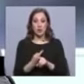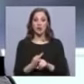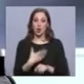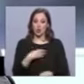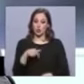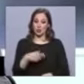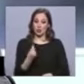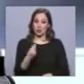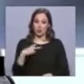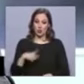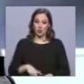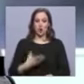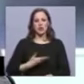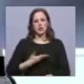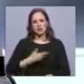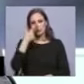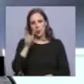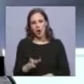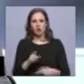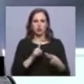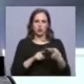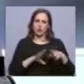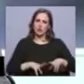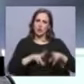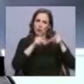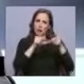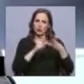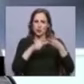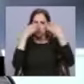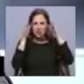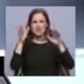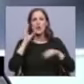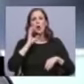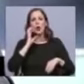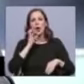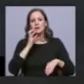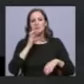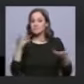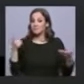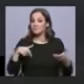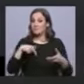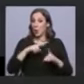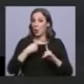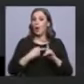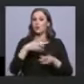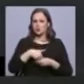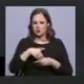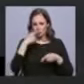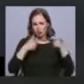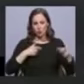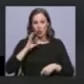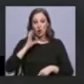outros direitos humanos do desenvolvimento democracia angolana em ano de eleições o o os alunos estão